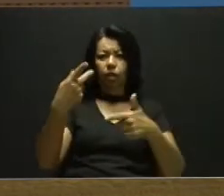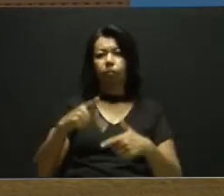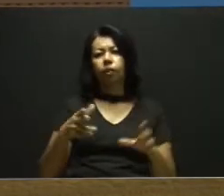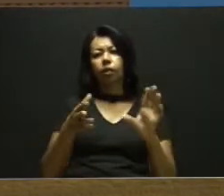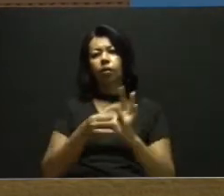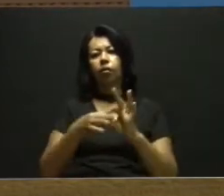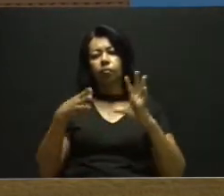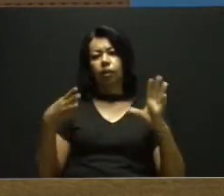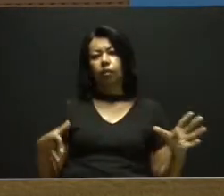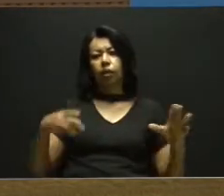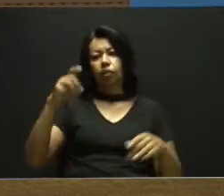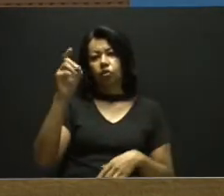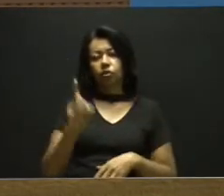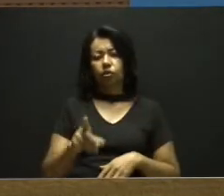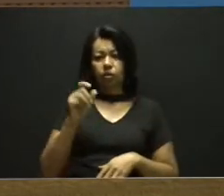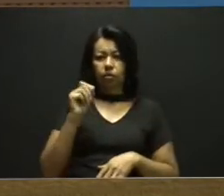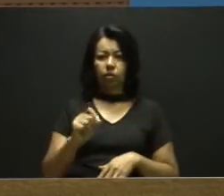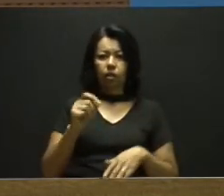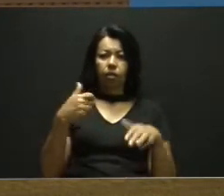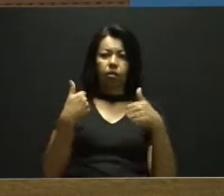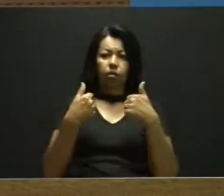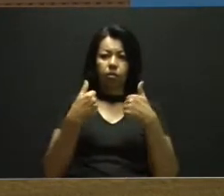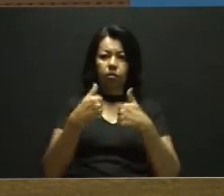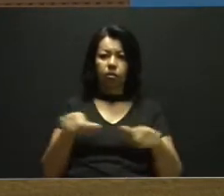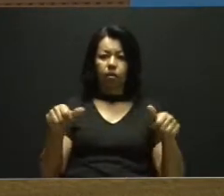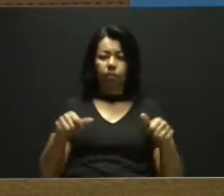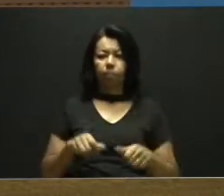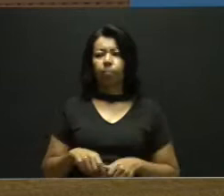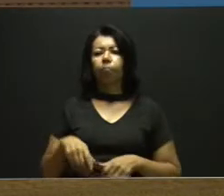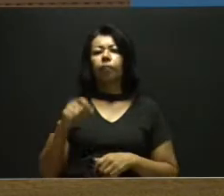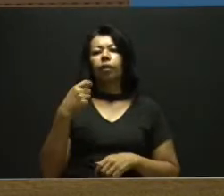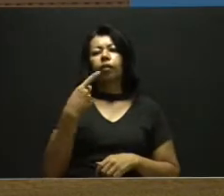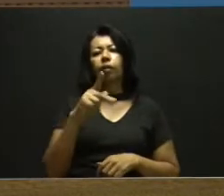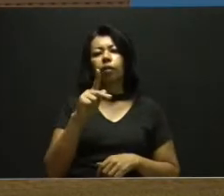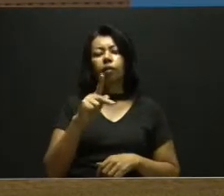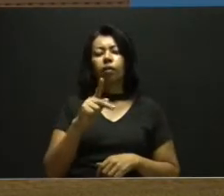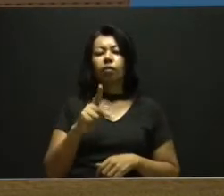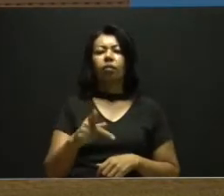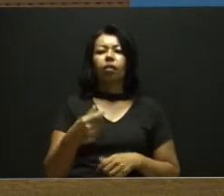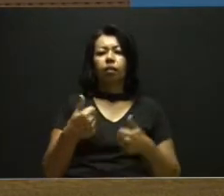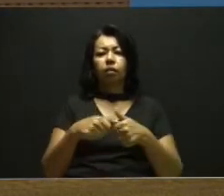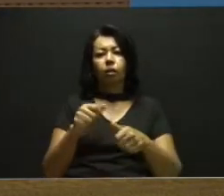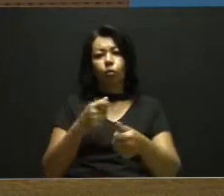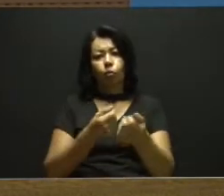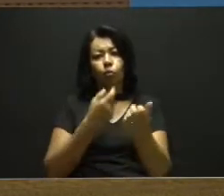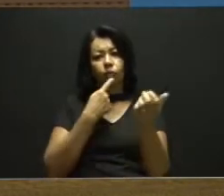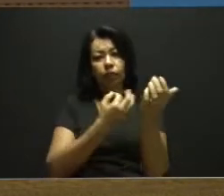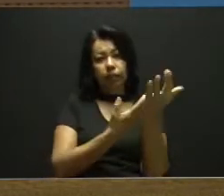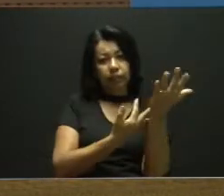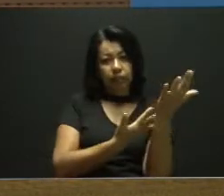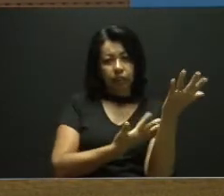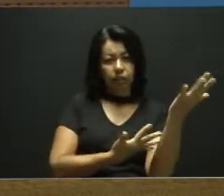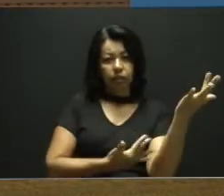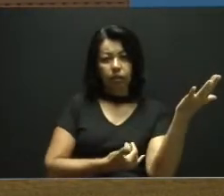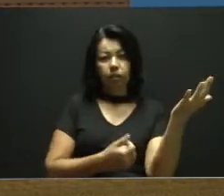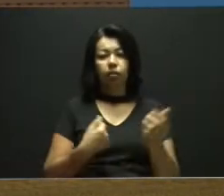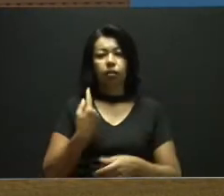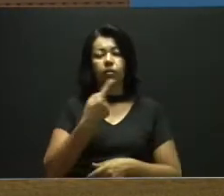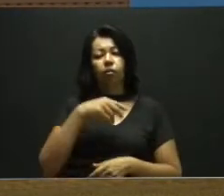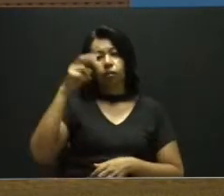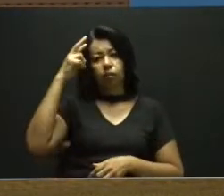de ser está que atravessa o nosso sangue nossa